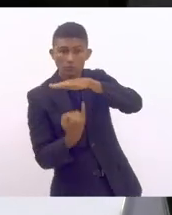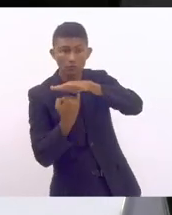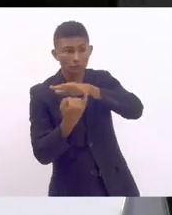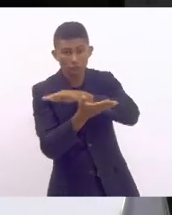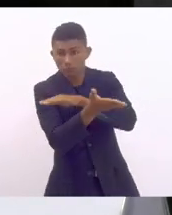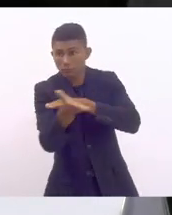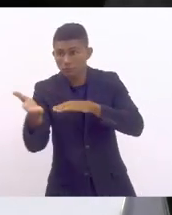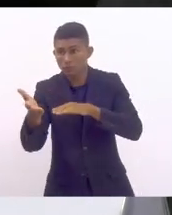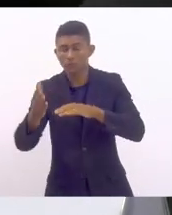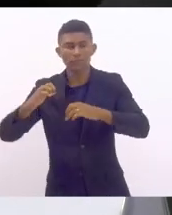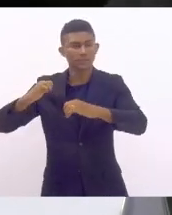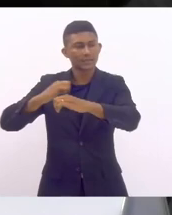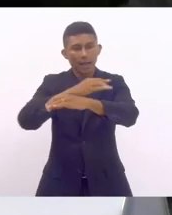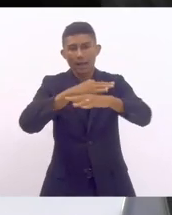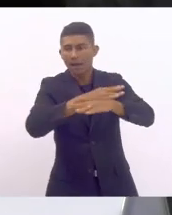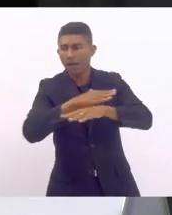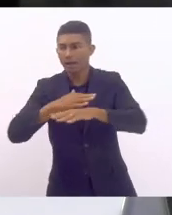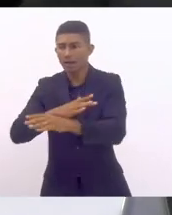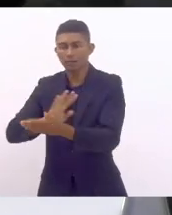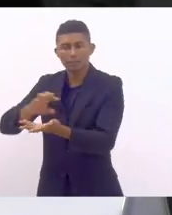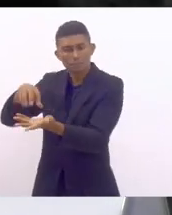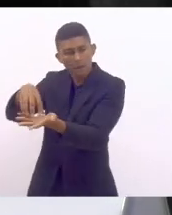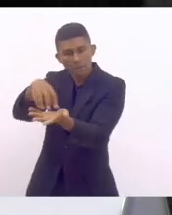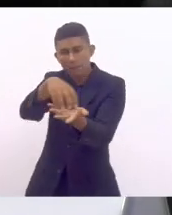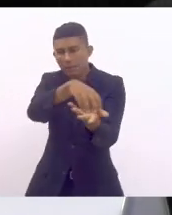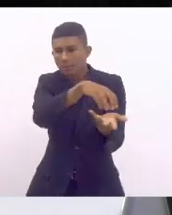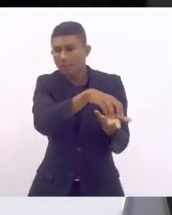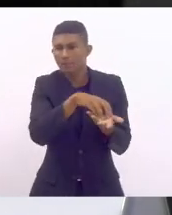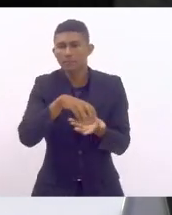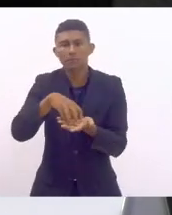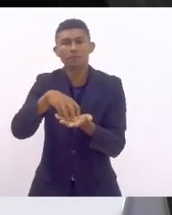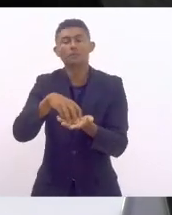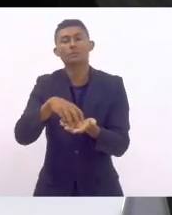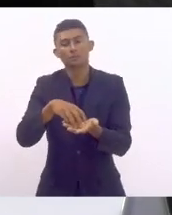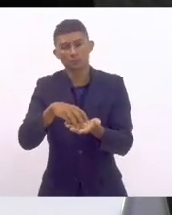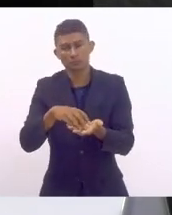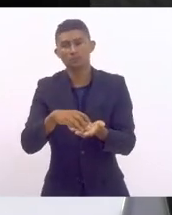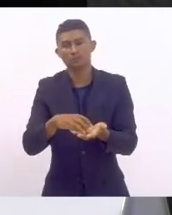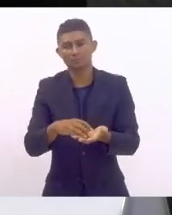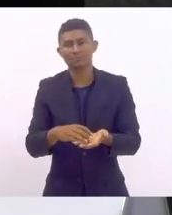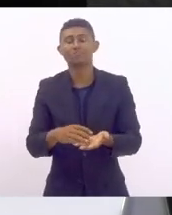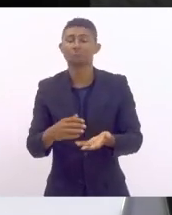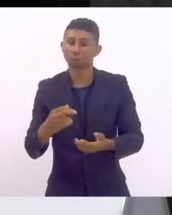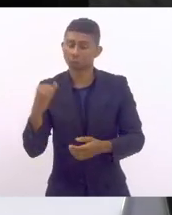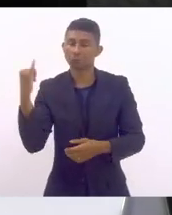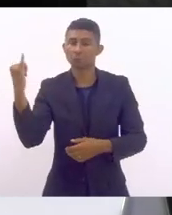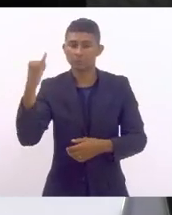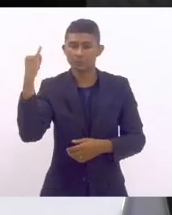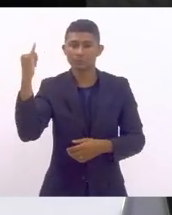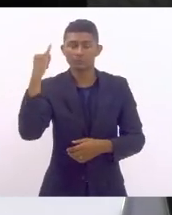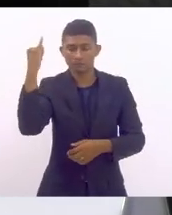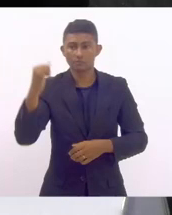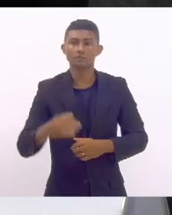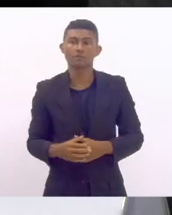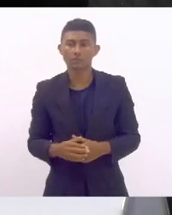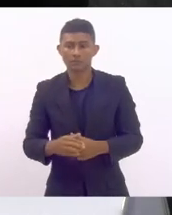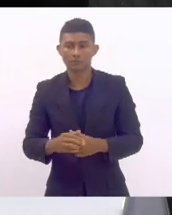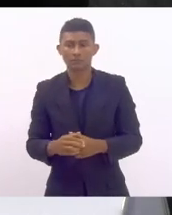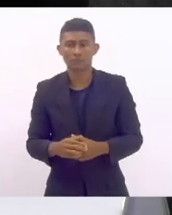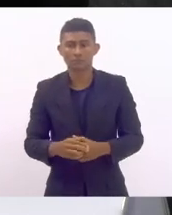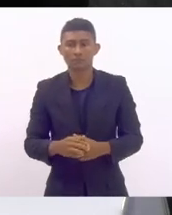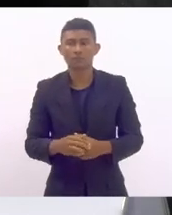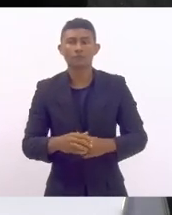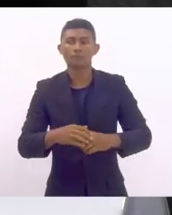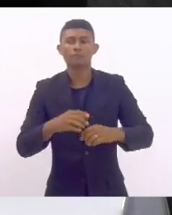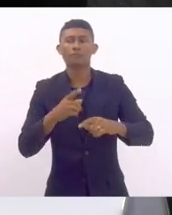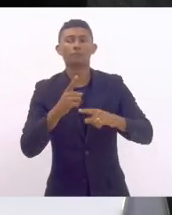isso que eu queria chamar atenção aqui elas não se dá somente e já seria um papel extremamente importante mas não se